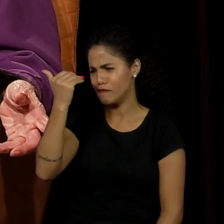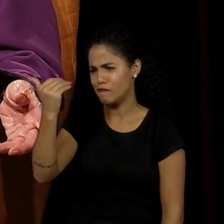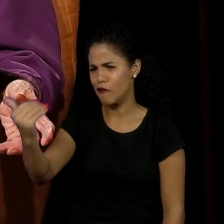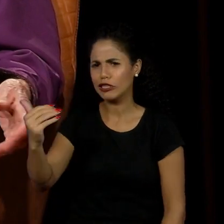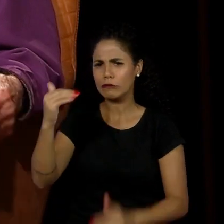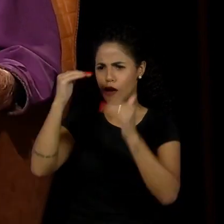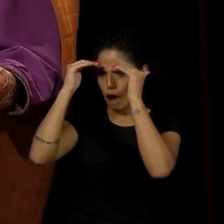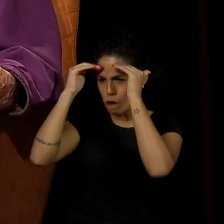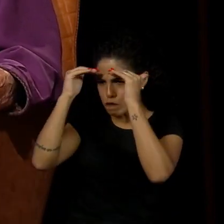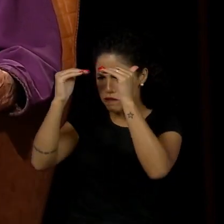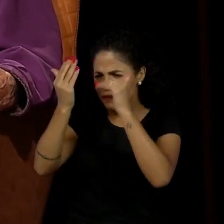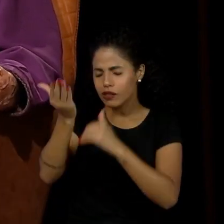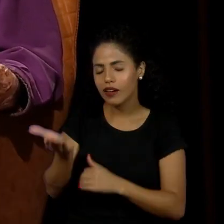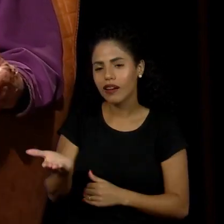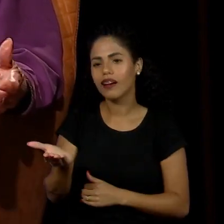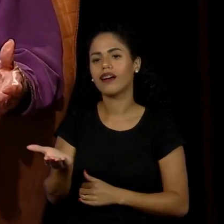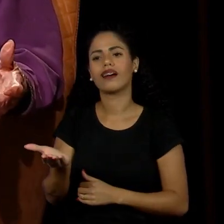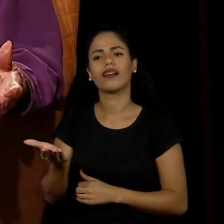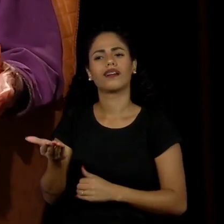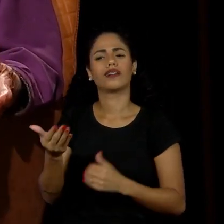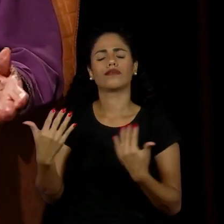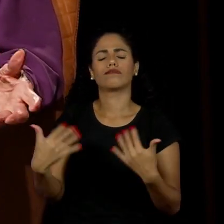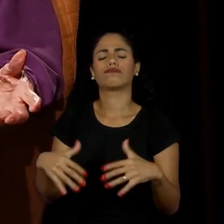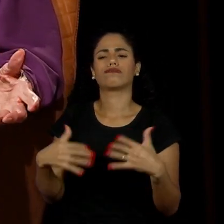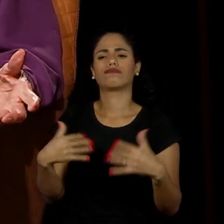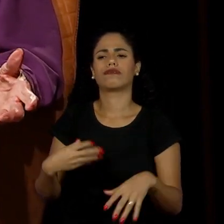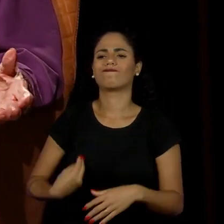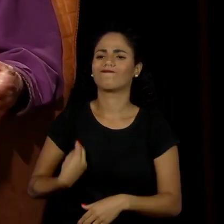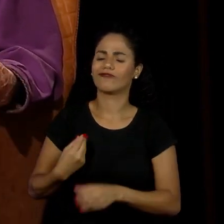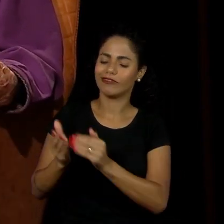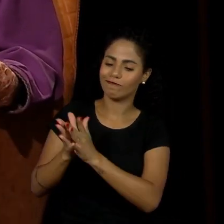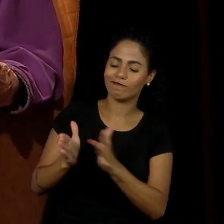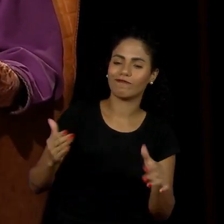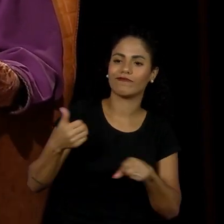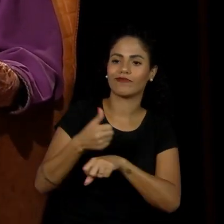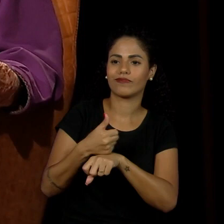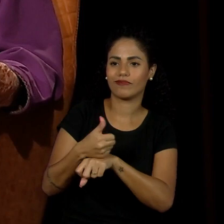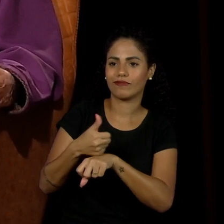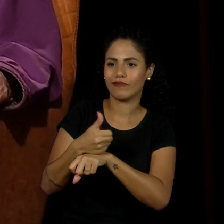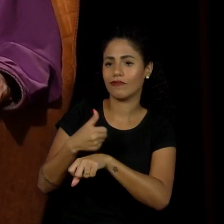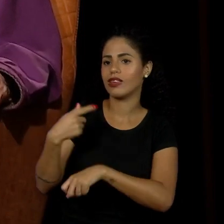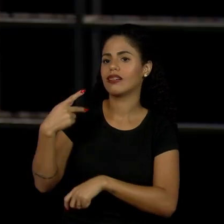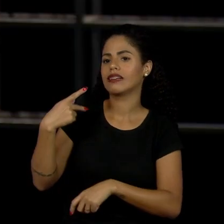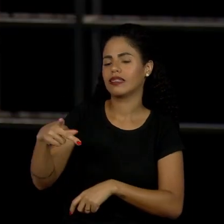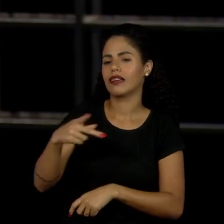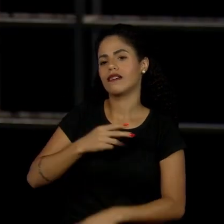inteiro. Fez a vida toda, a carreira dela, a dança clássica.